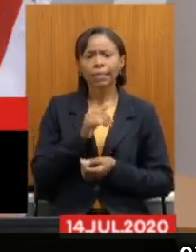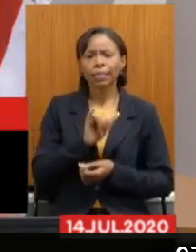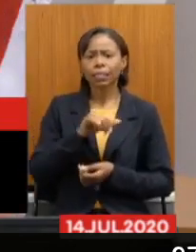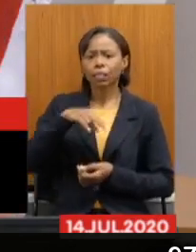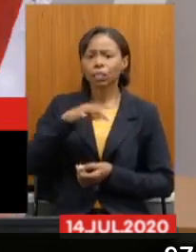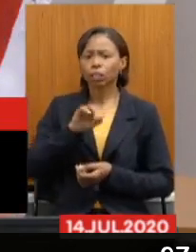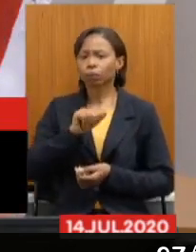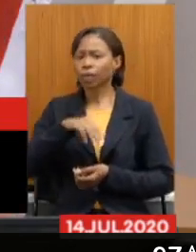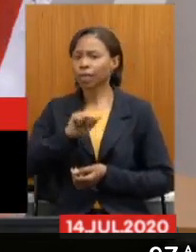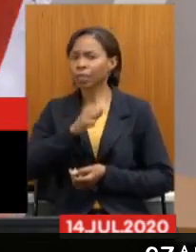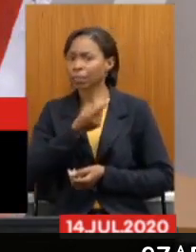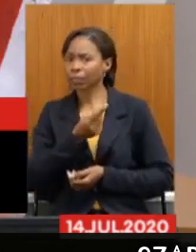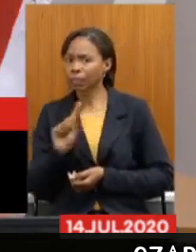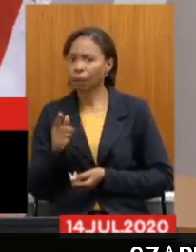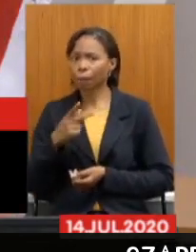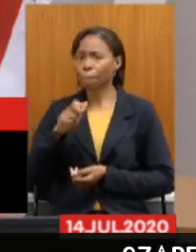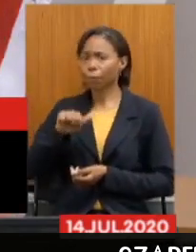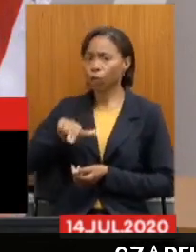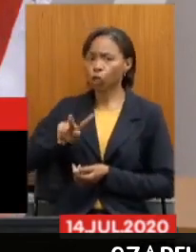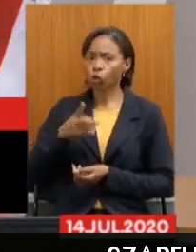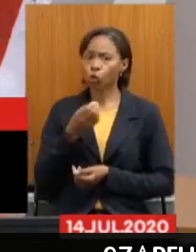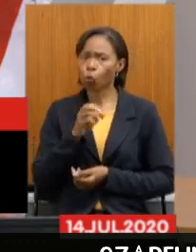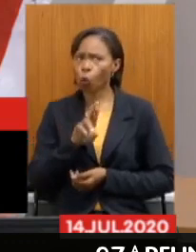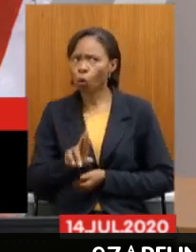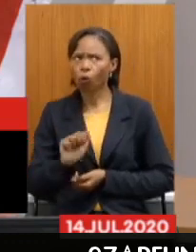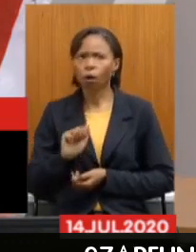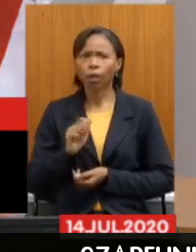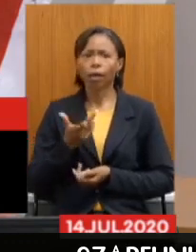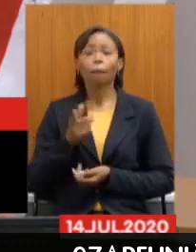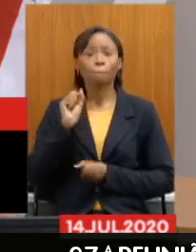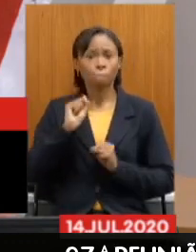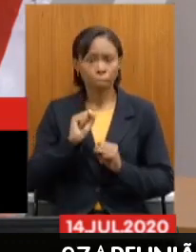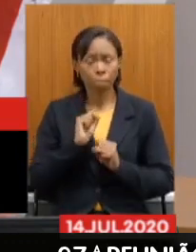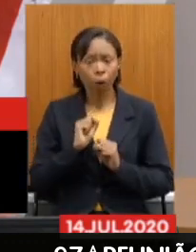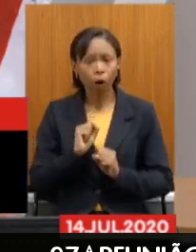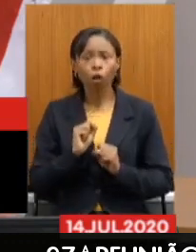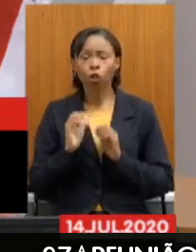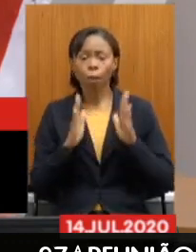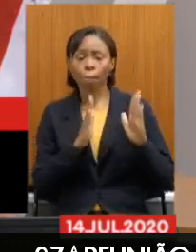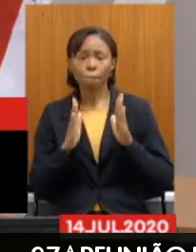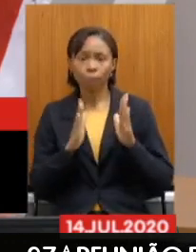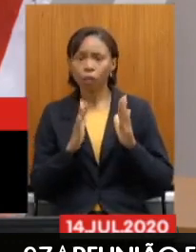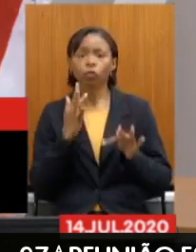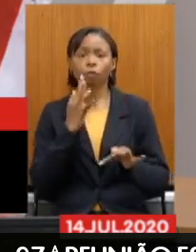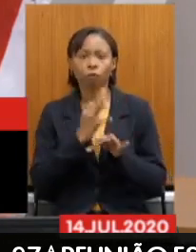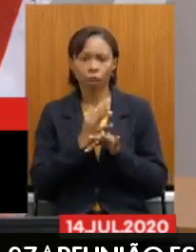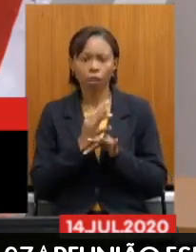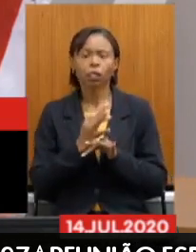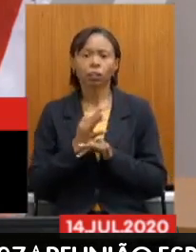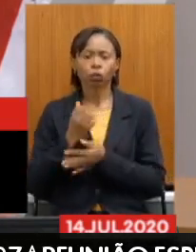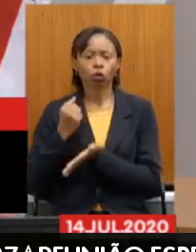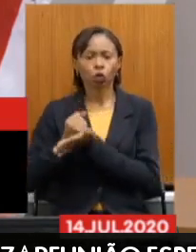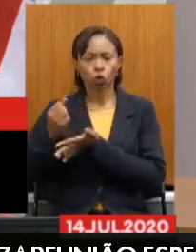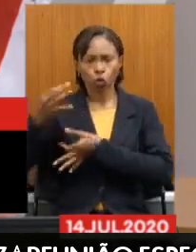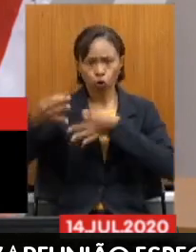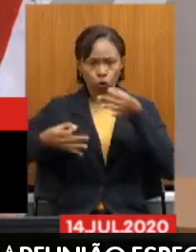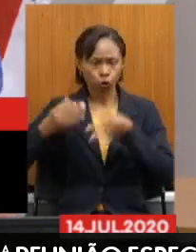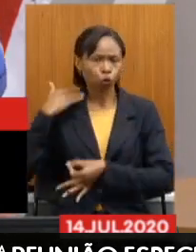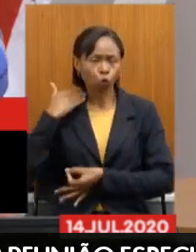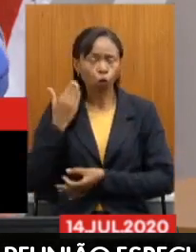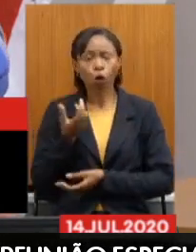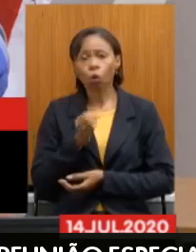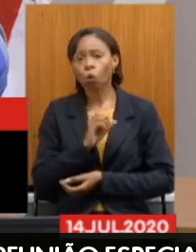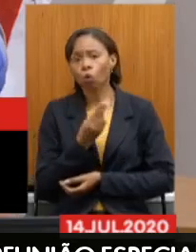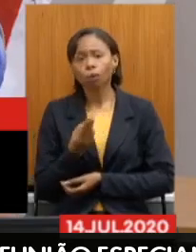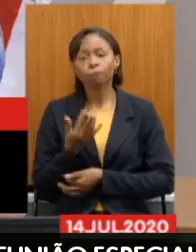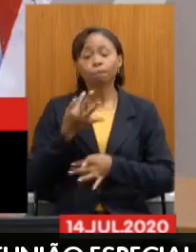penhoras poderão realizar-se no período de férias forense, onde se houver, e nos feriados ou dias